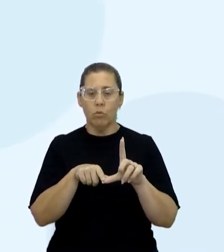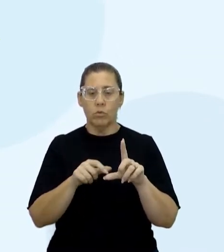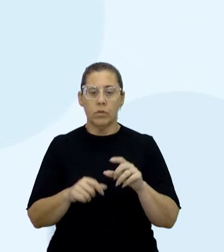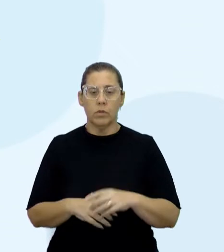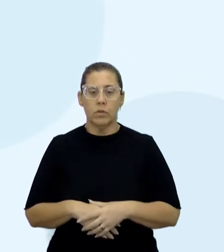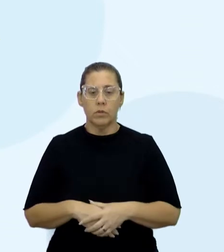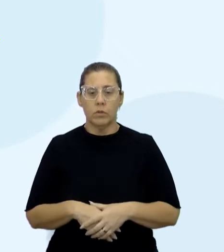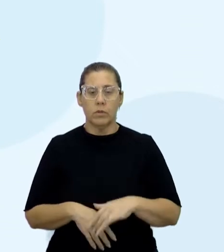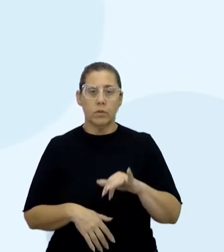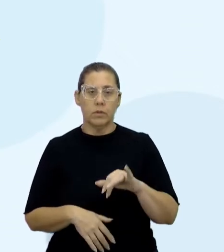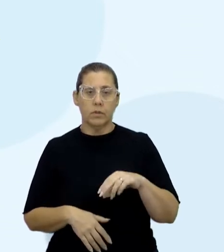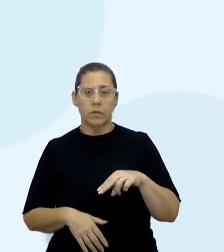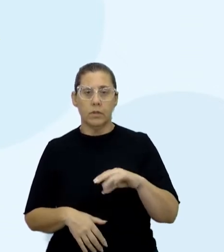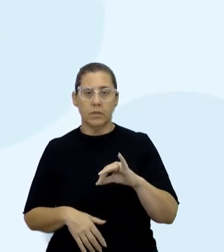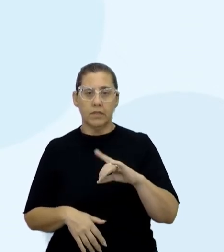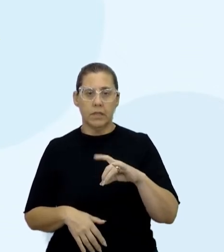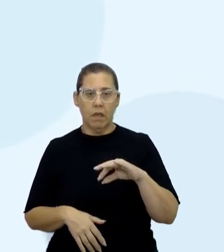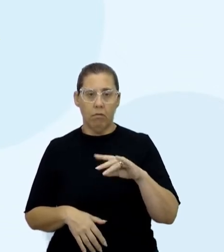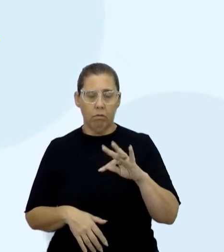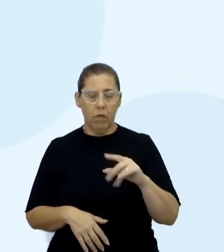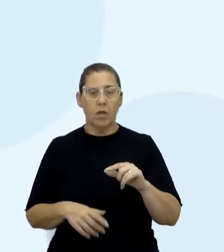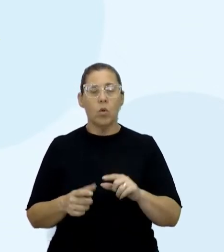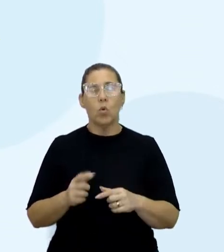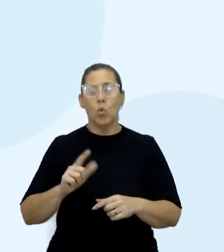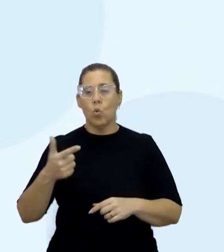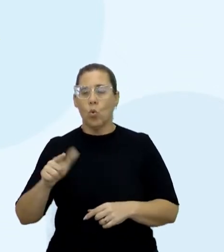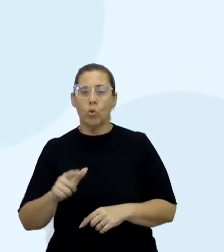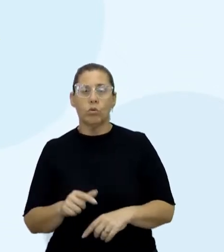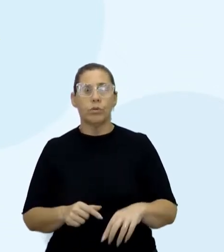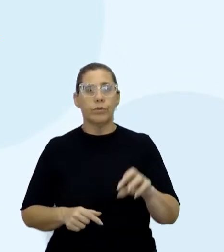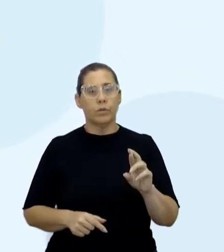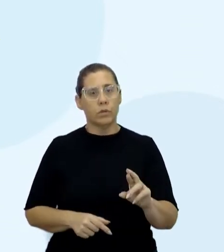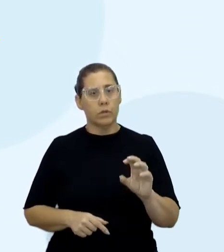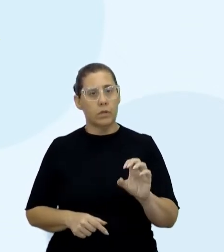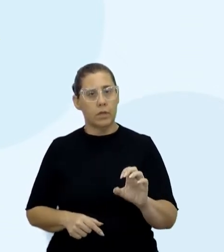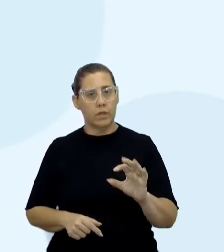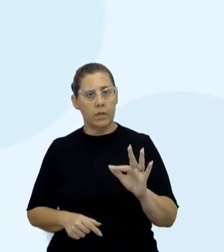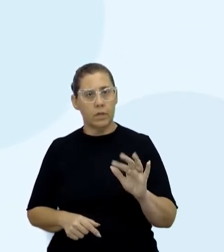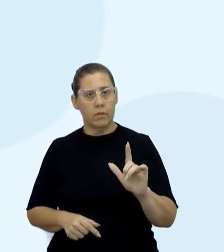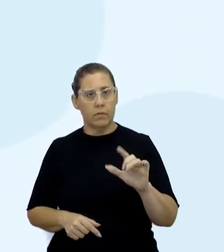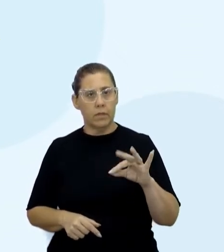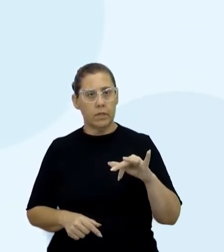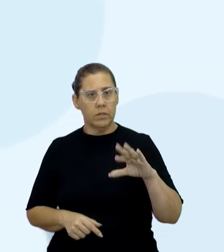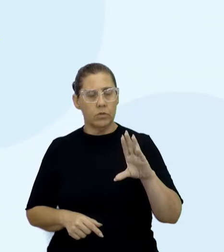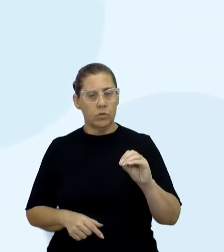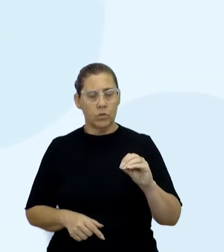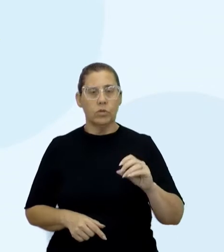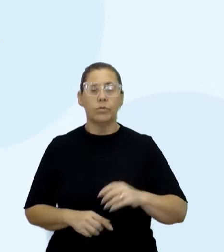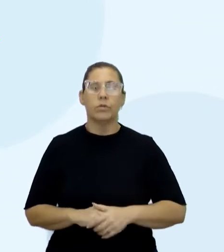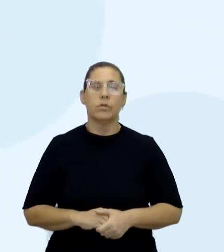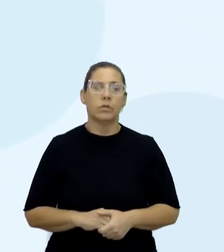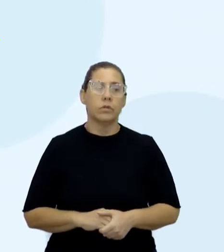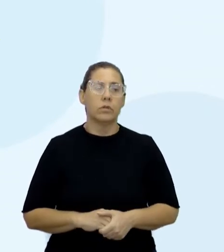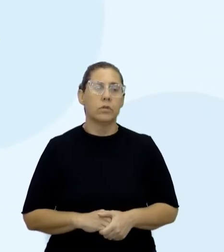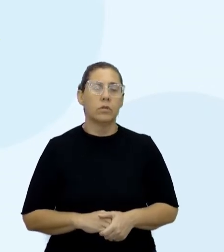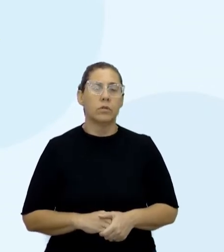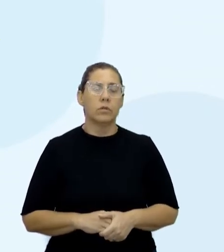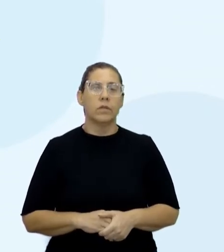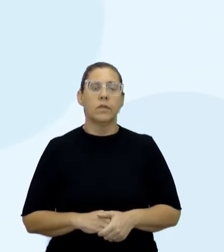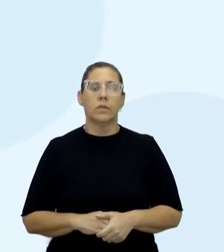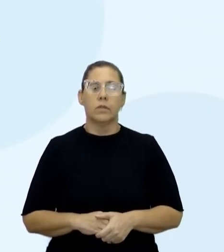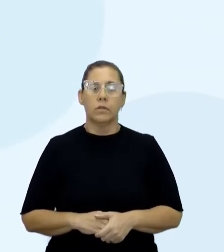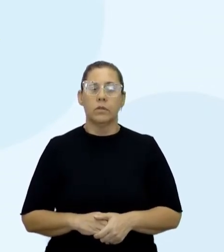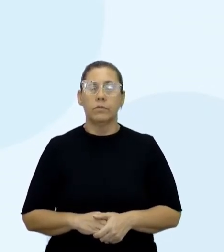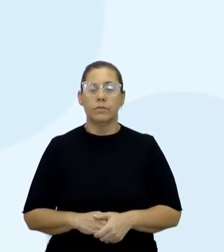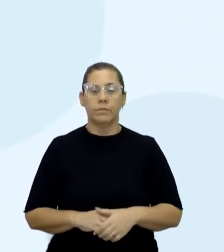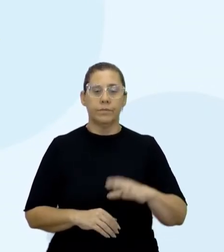incidente e um ângulo refletido, de forma a o raio incidente e